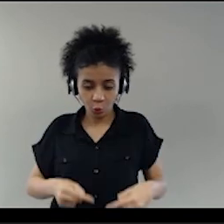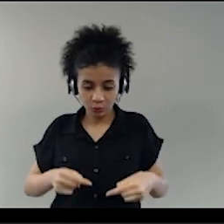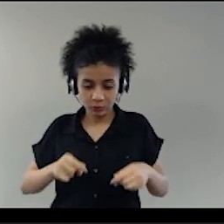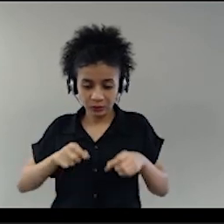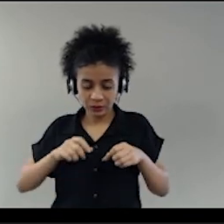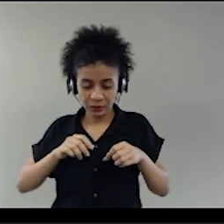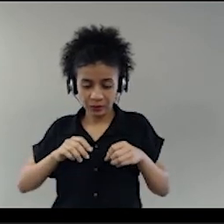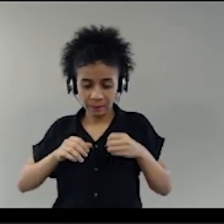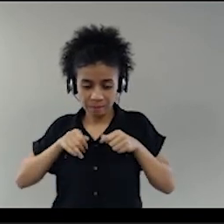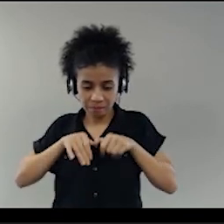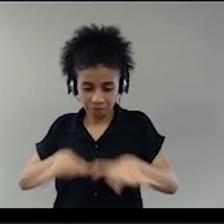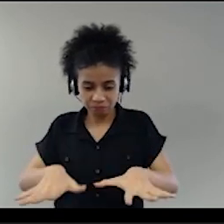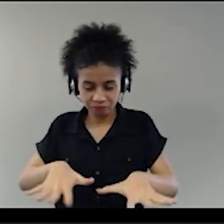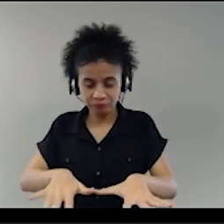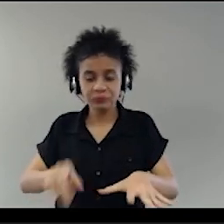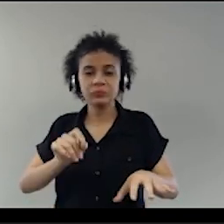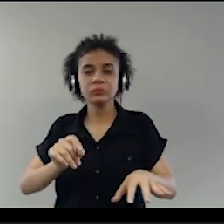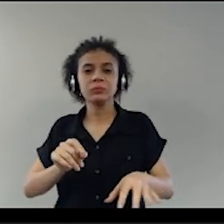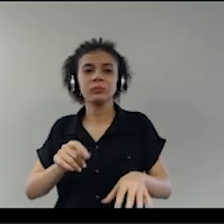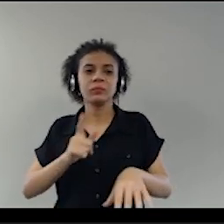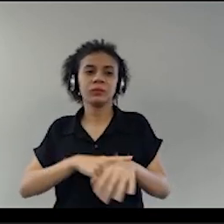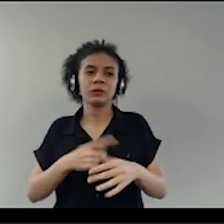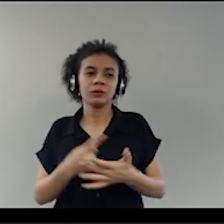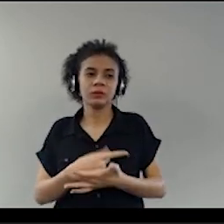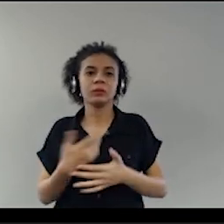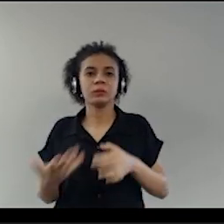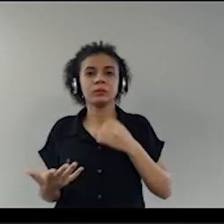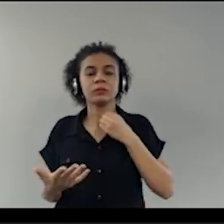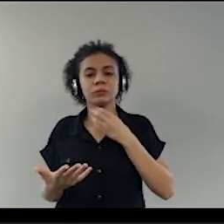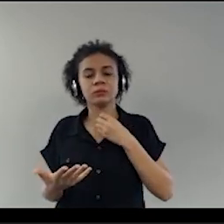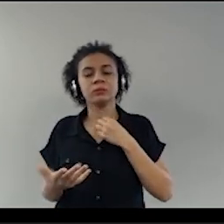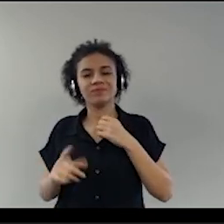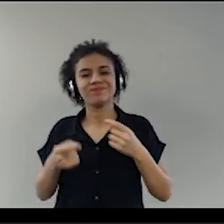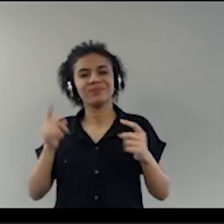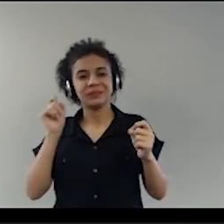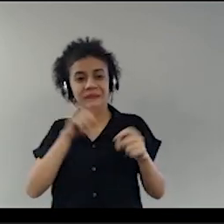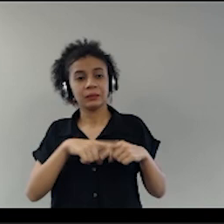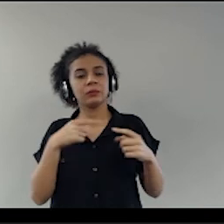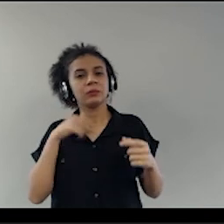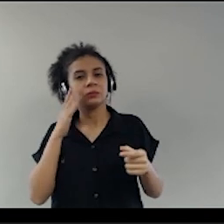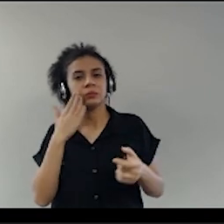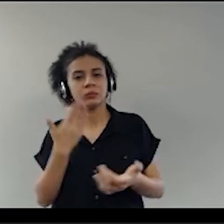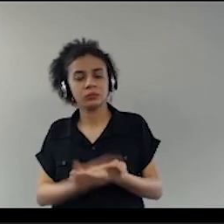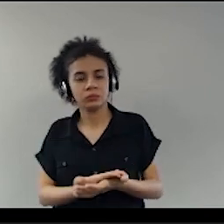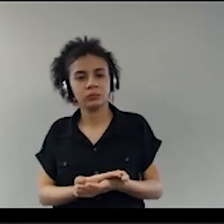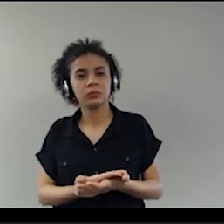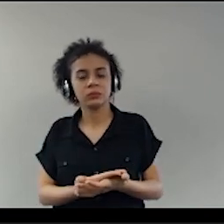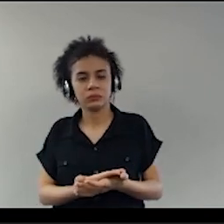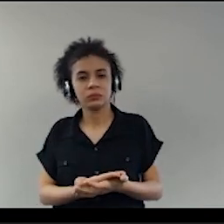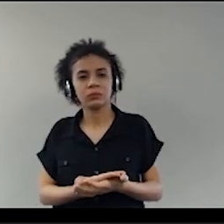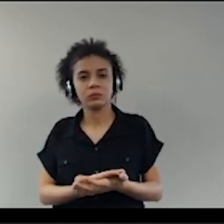no momento em que os fatos estão ocorrendo. Então, esse é o nosso desafio. Eu creio que uma